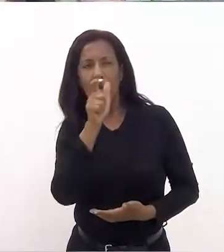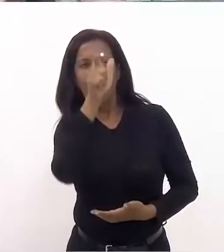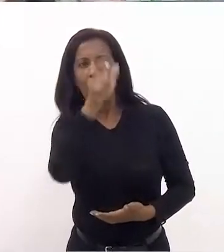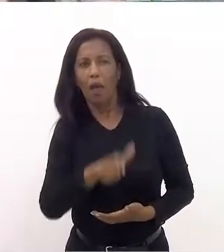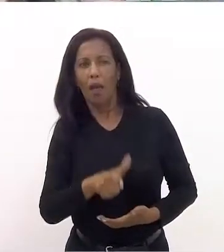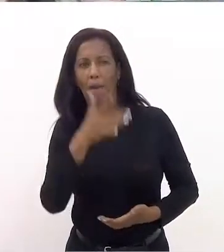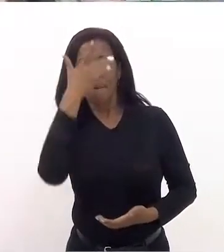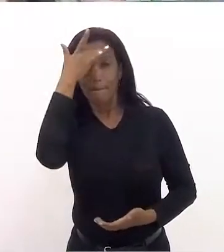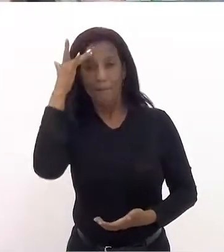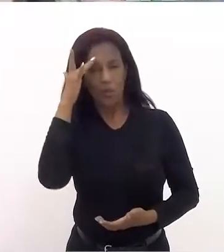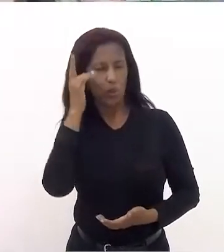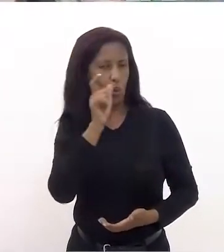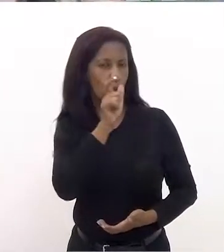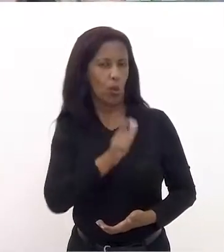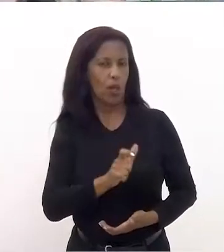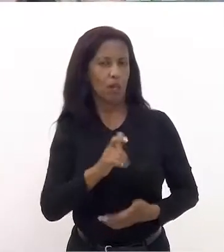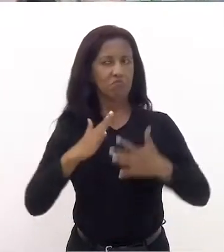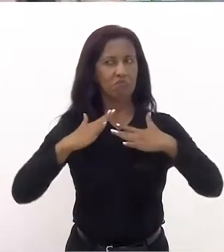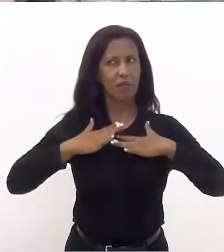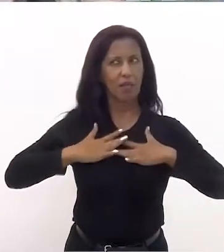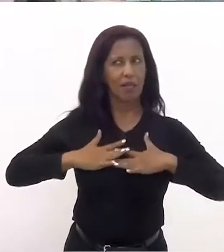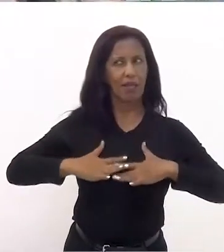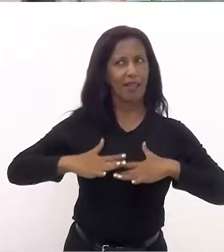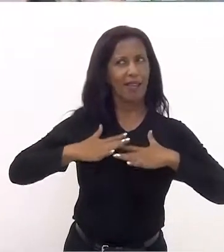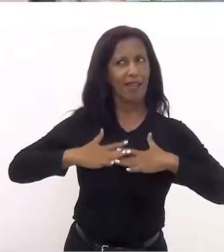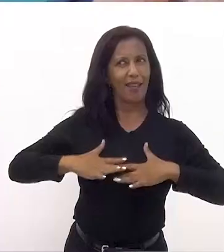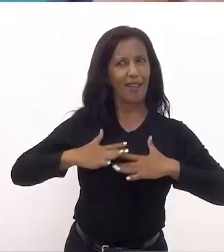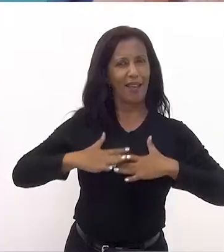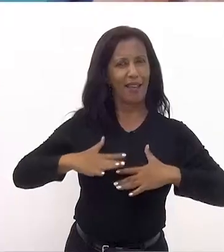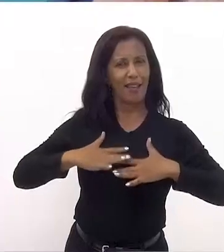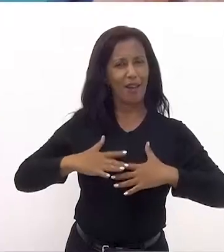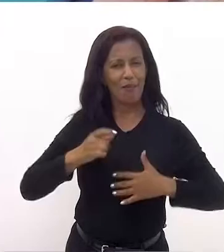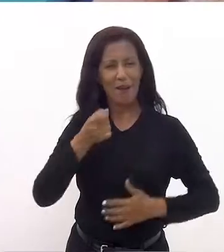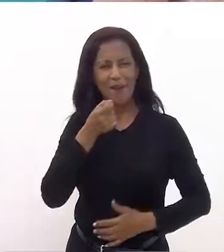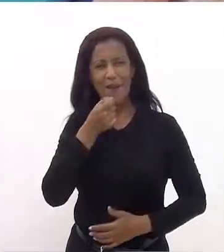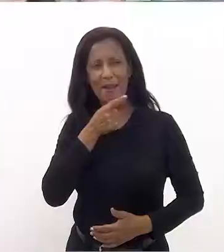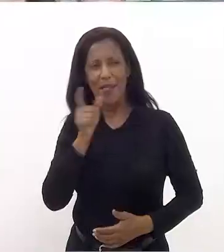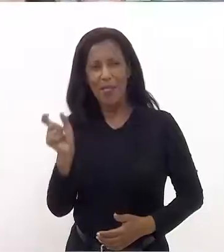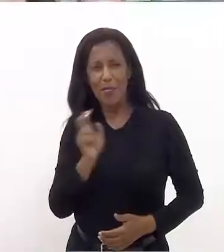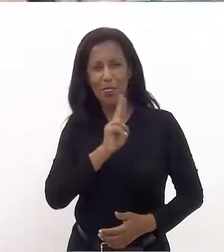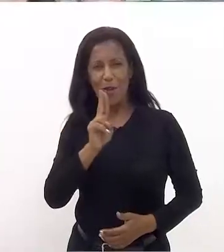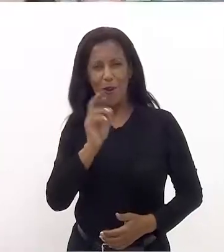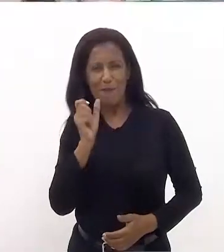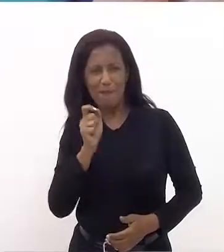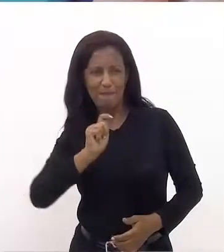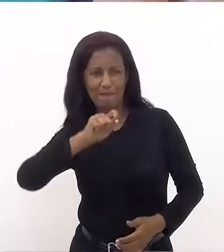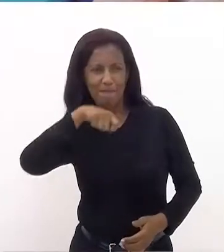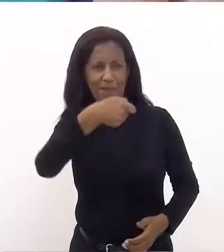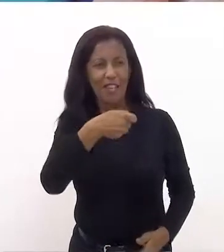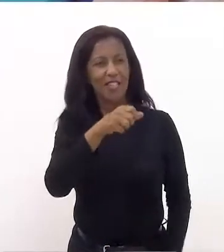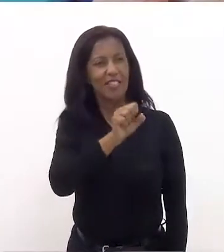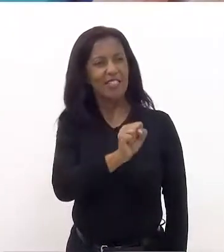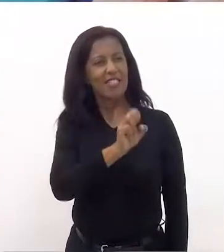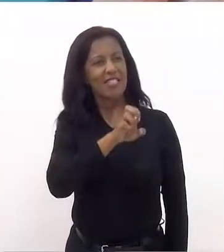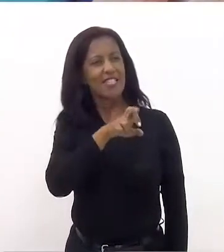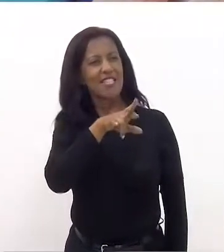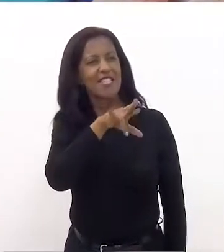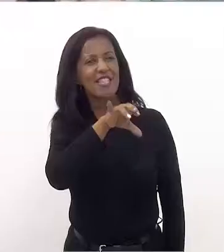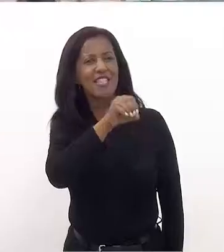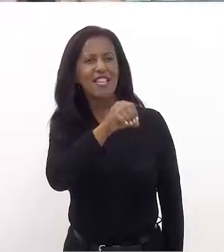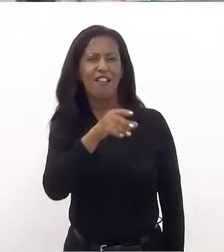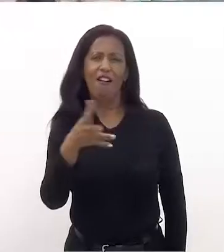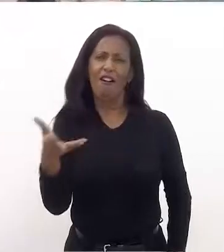uma personagem que fosse tranquila. Ele o nome de Sereno. Boa, boa. Mas que